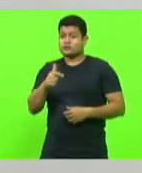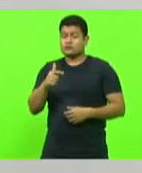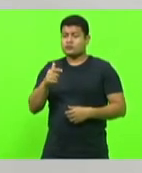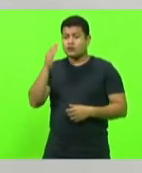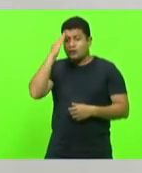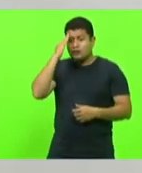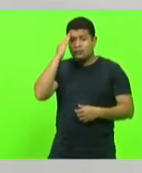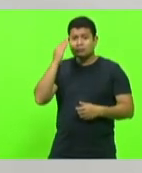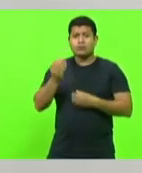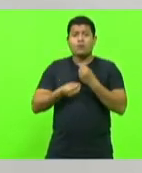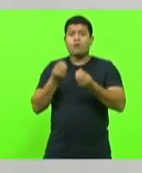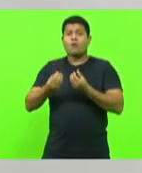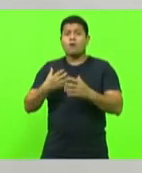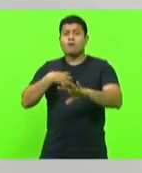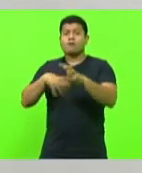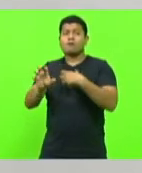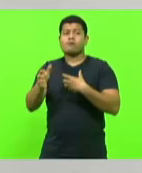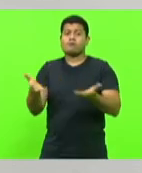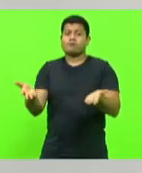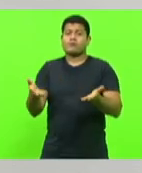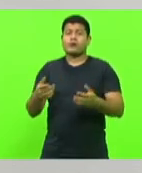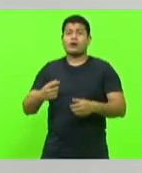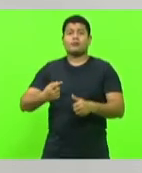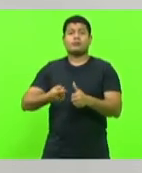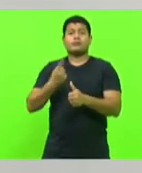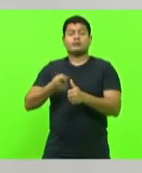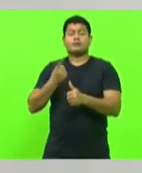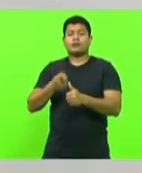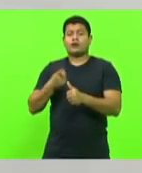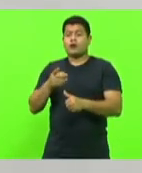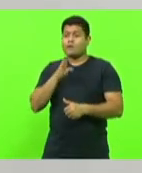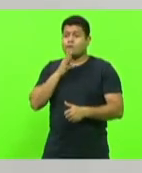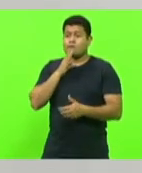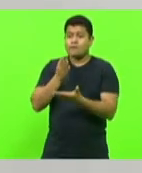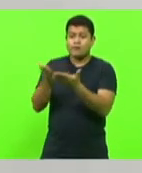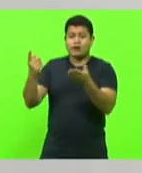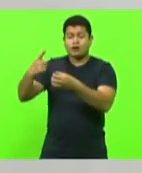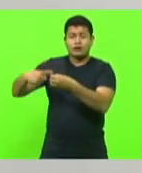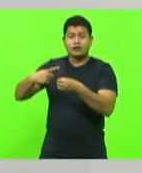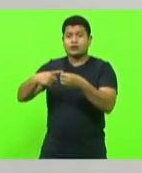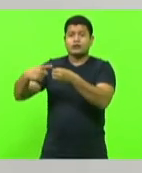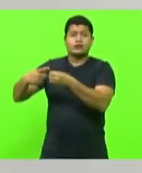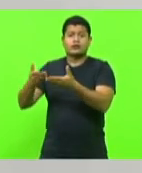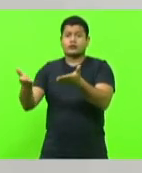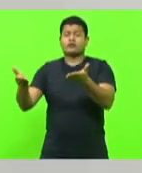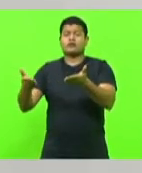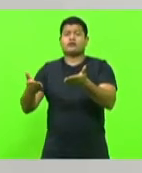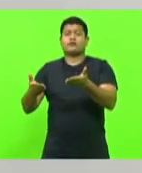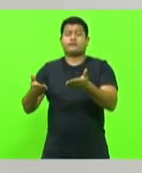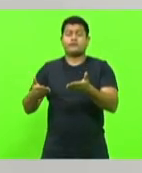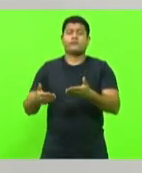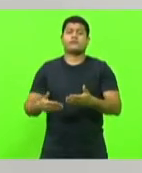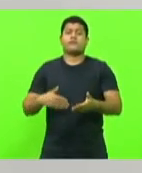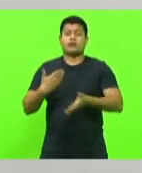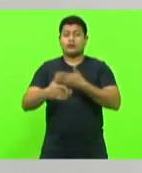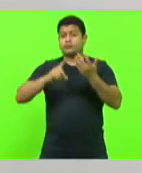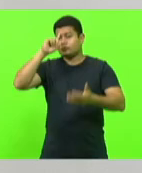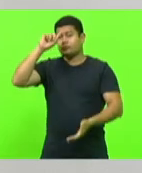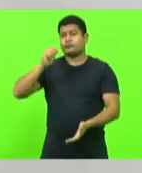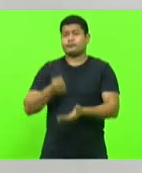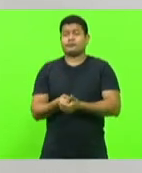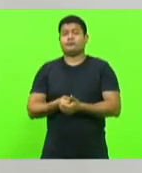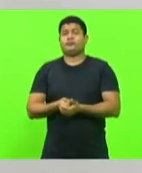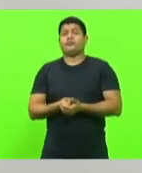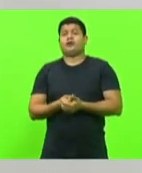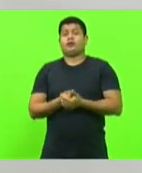primeiro, vamos conhecer a nossa cidade, conhecer a vida dos nossos atletas, o dia a dia deles, e aí sim tomar decisões, mas que sejam em